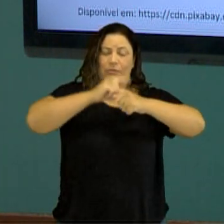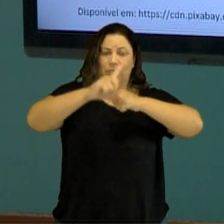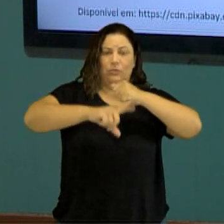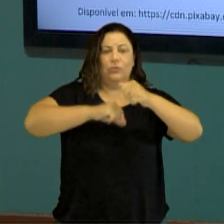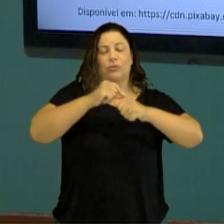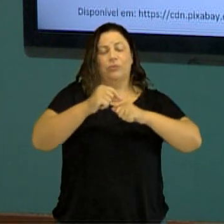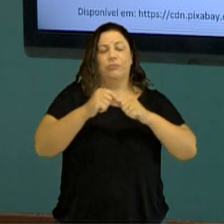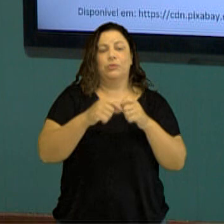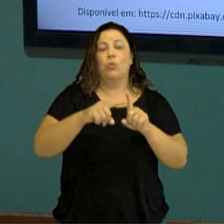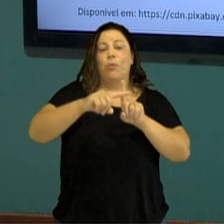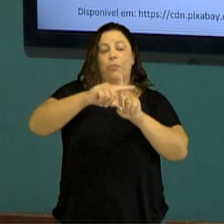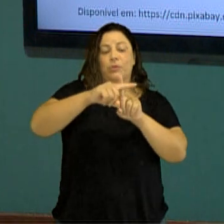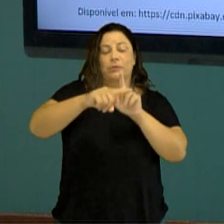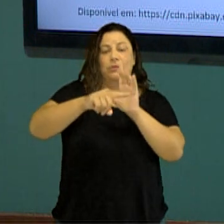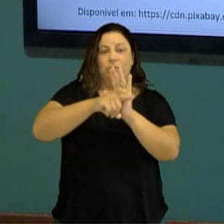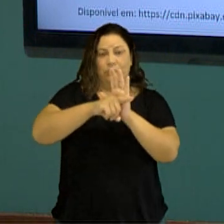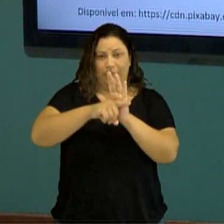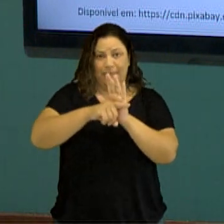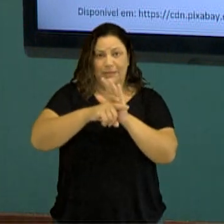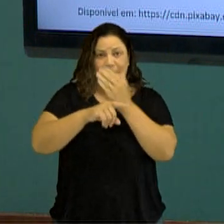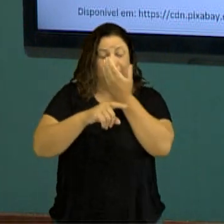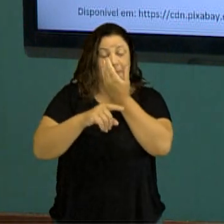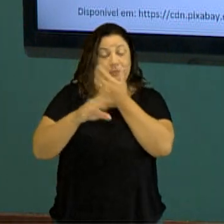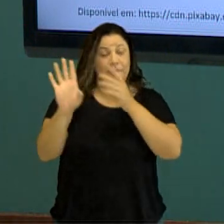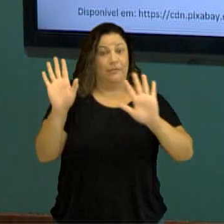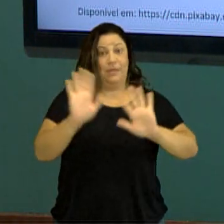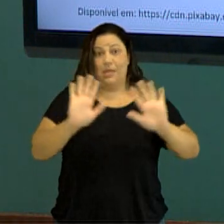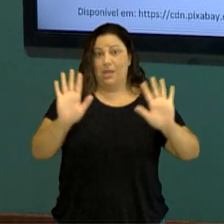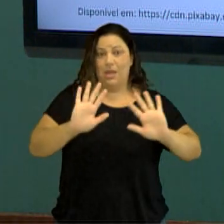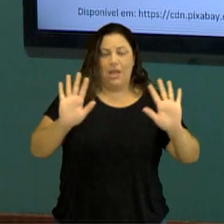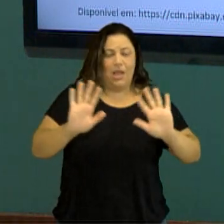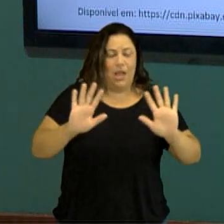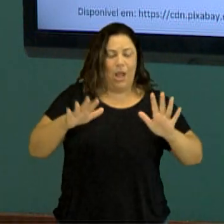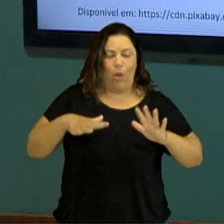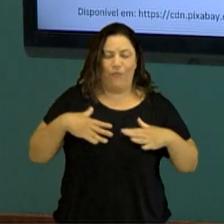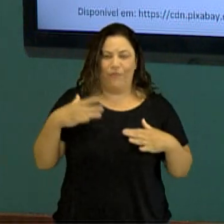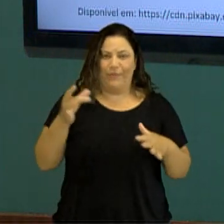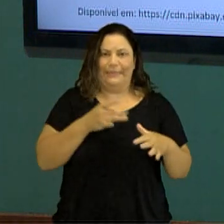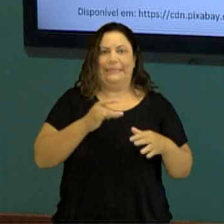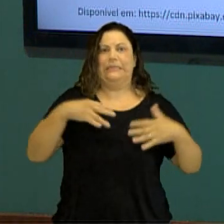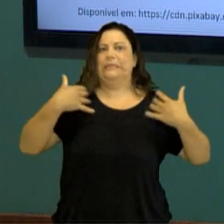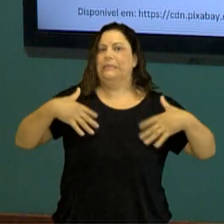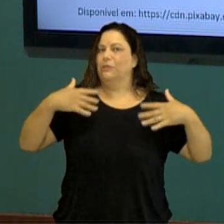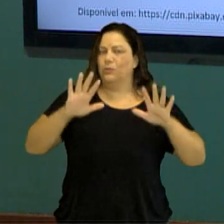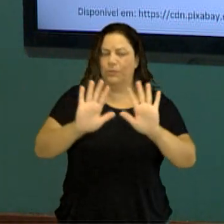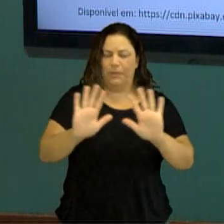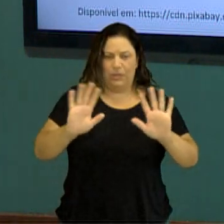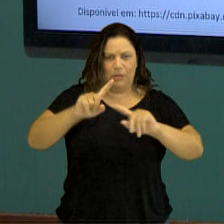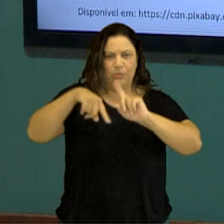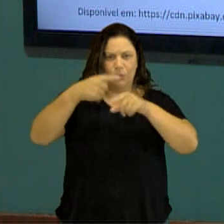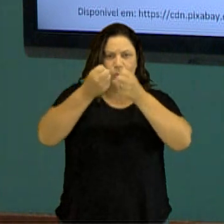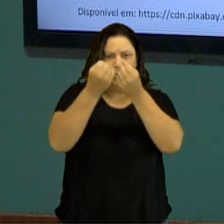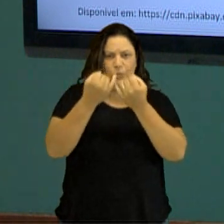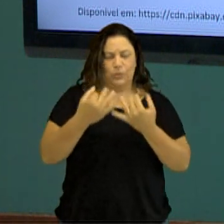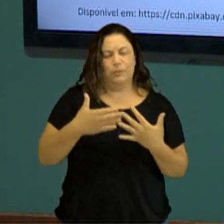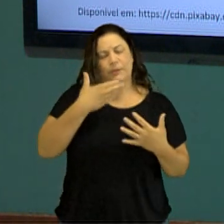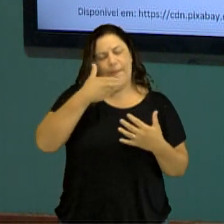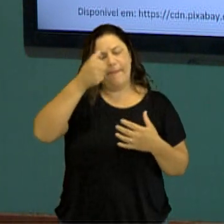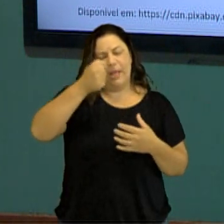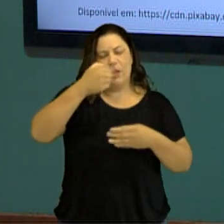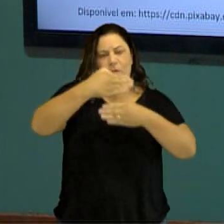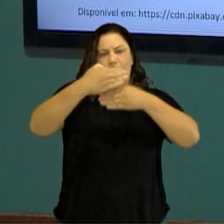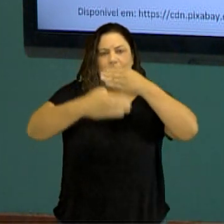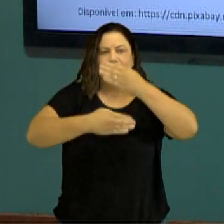negativa. Não se apavorem, eu já vou explicar melhor isso para vocês nas imagens que eu trouxe. Eu desenhei um átomo